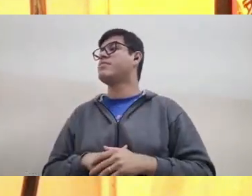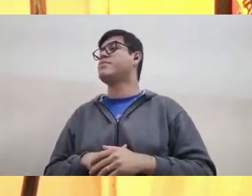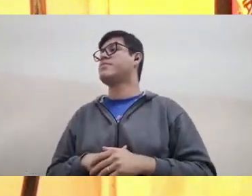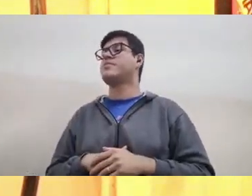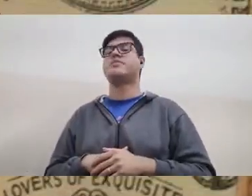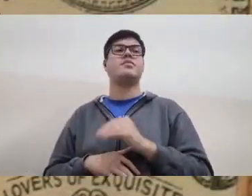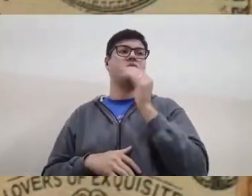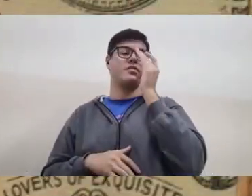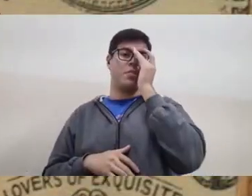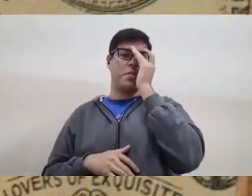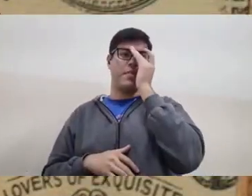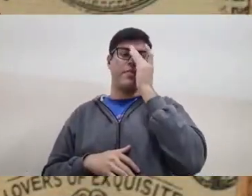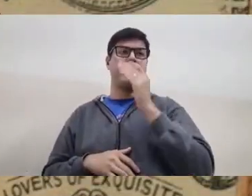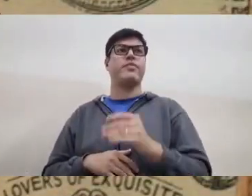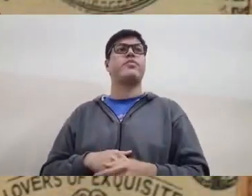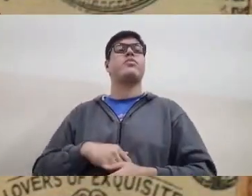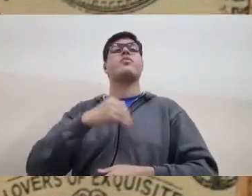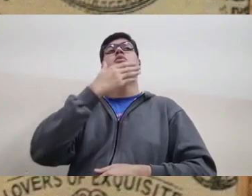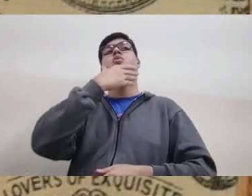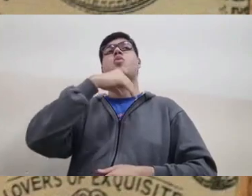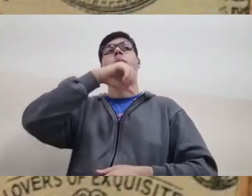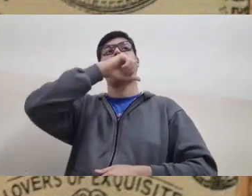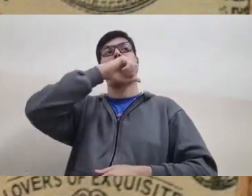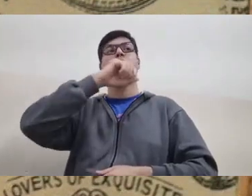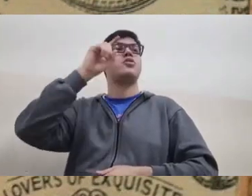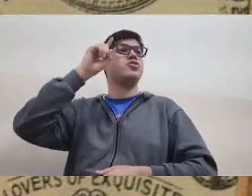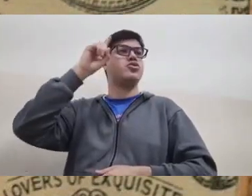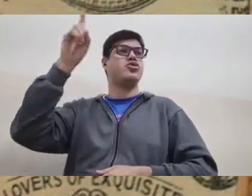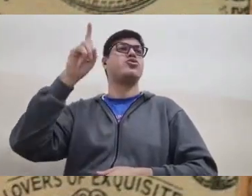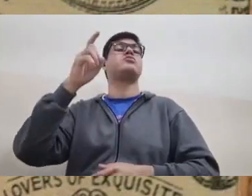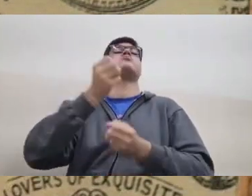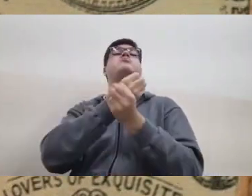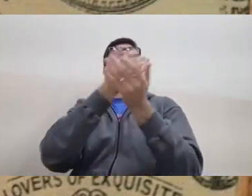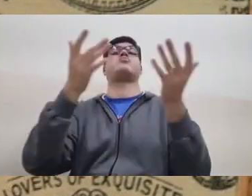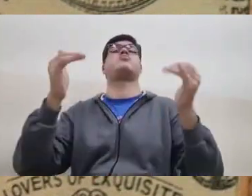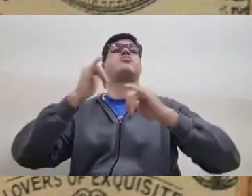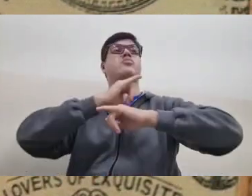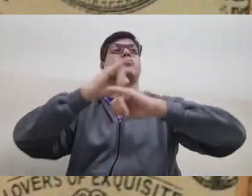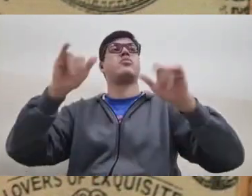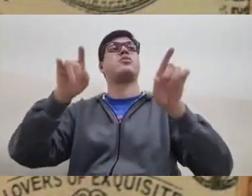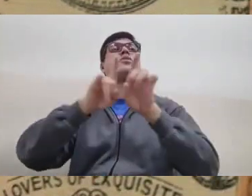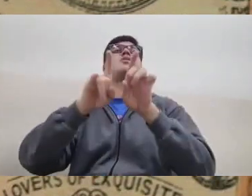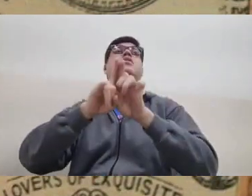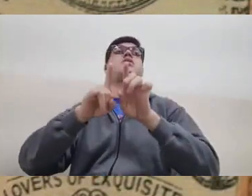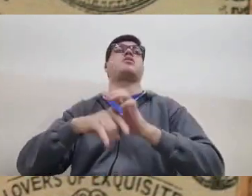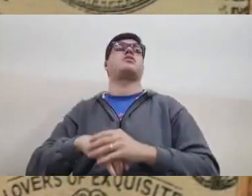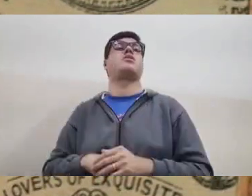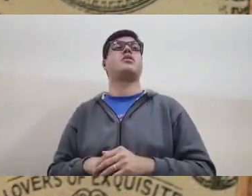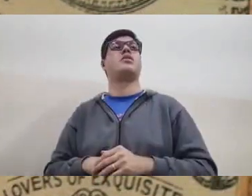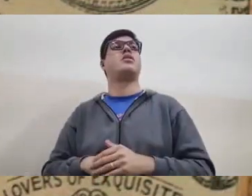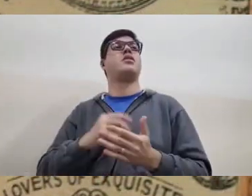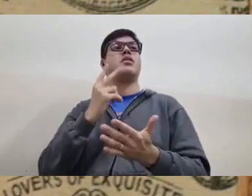depois do Dia das Mães Dia dos Pais dia dos pais já tem também quem que vai no dia dos pais